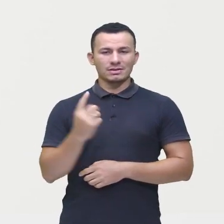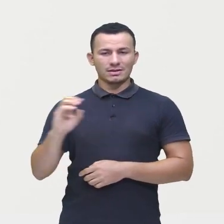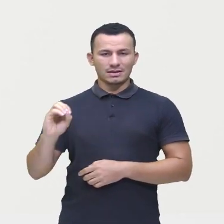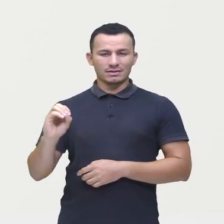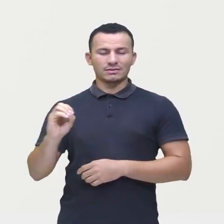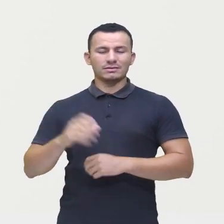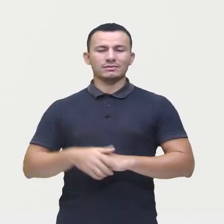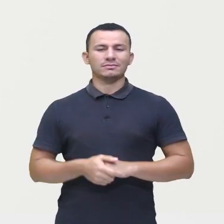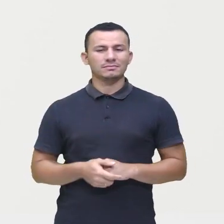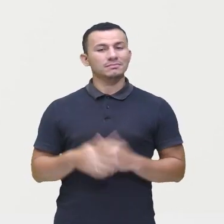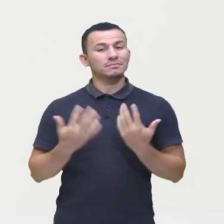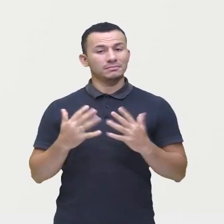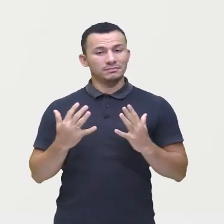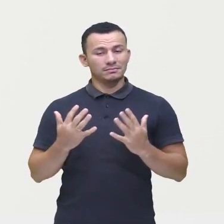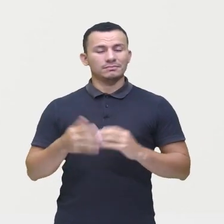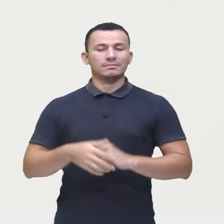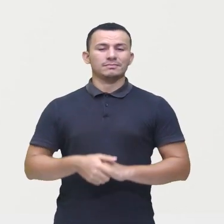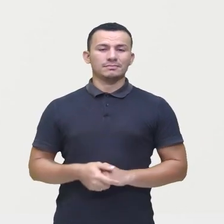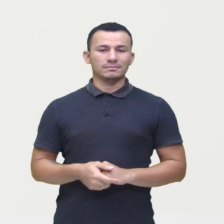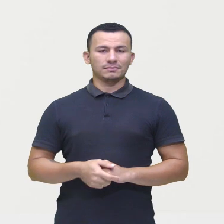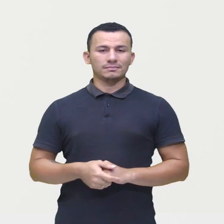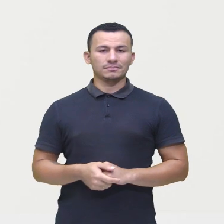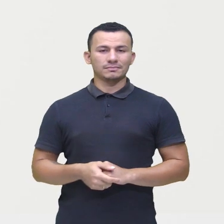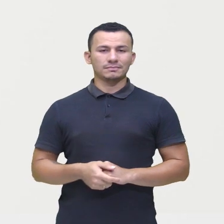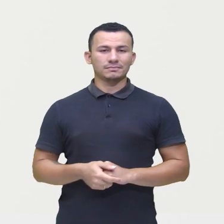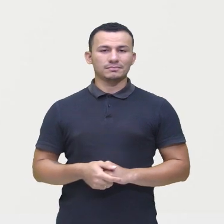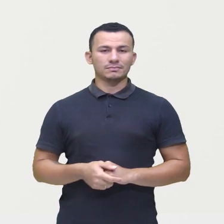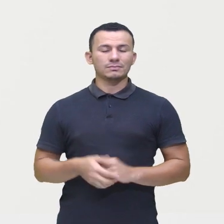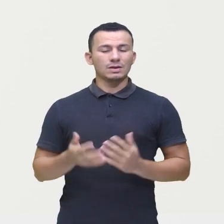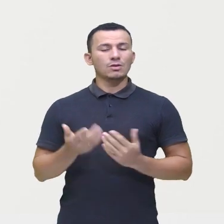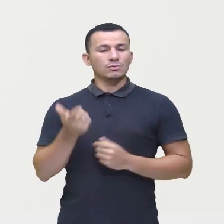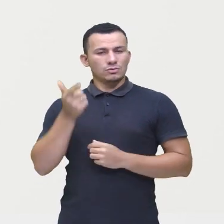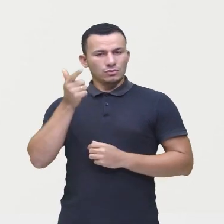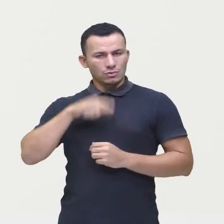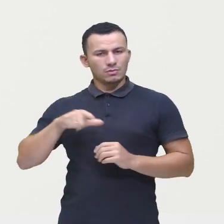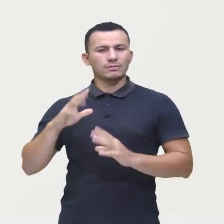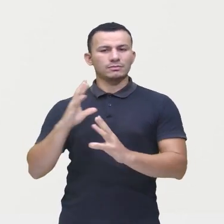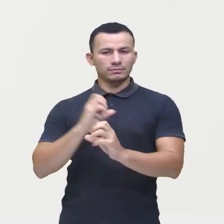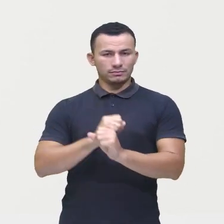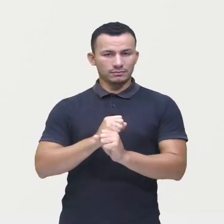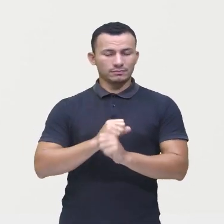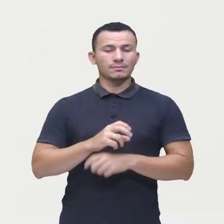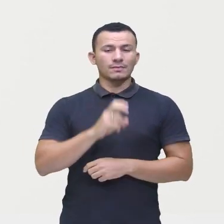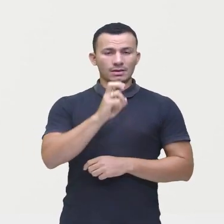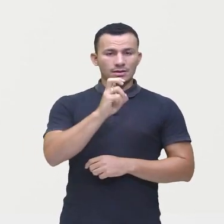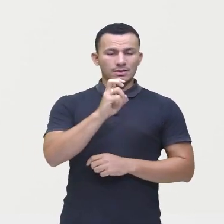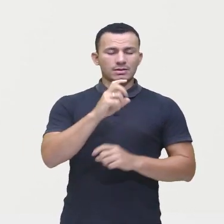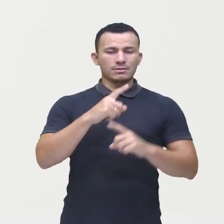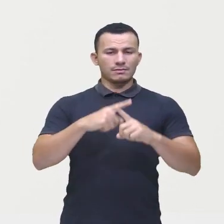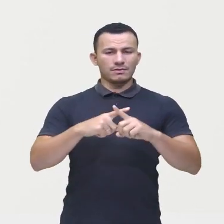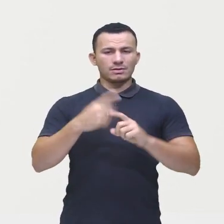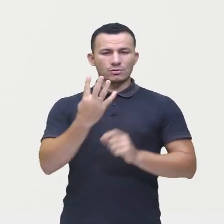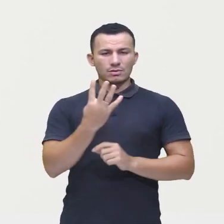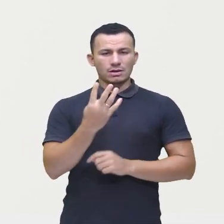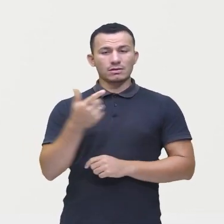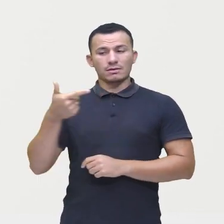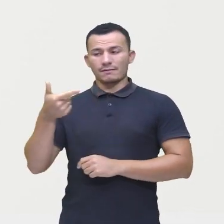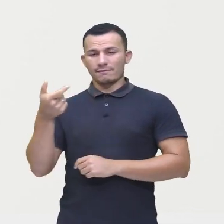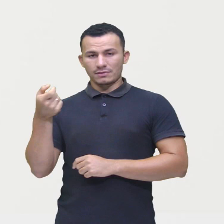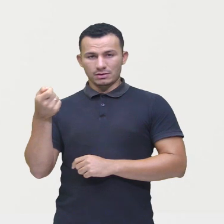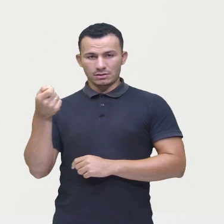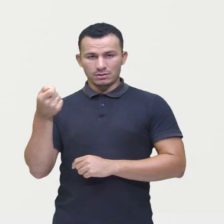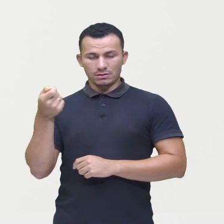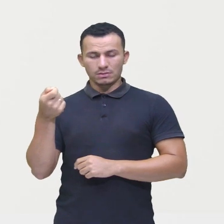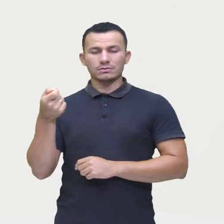210. Muito bem. Tá certo? Vamos repetir aqui a conta. 5 vezes 4, 20. Ok? 5